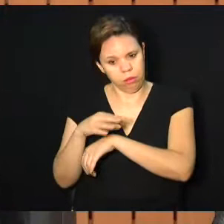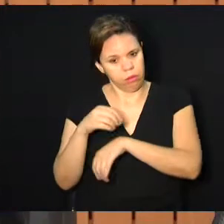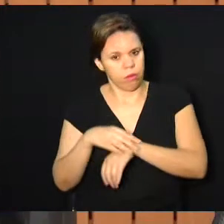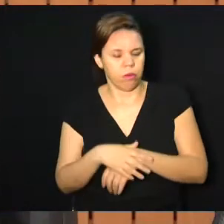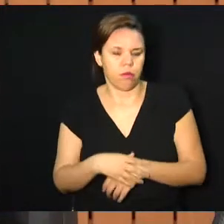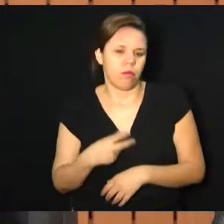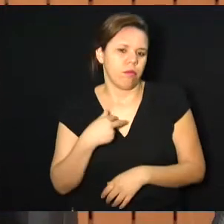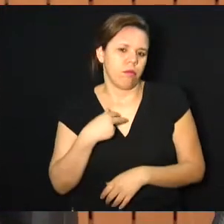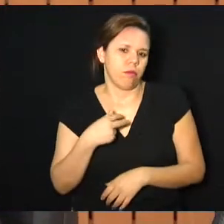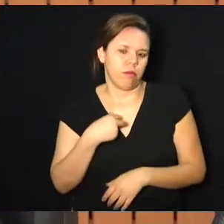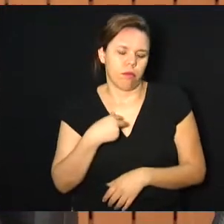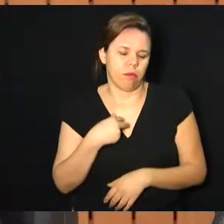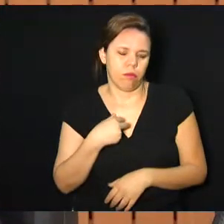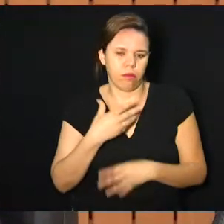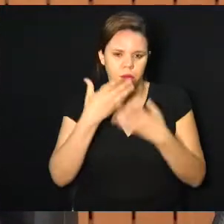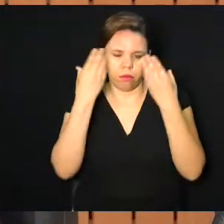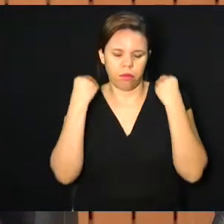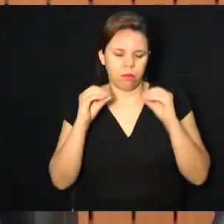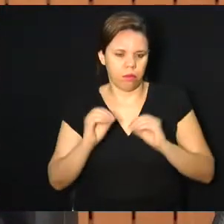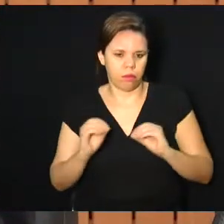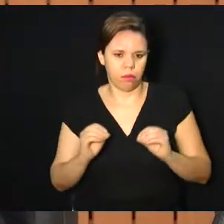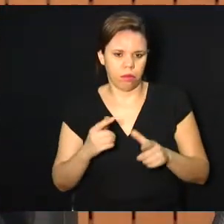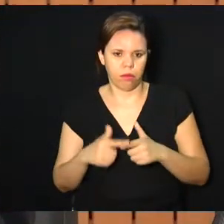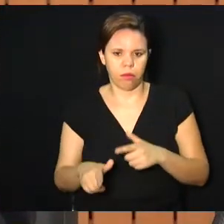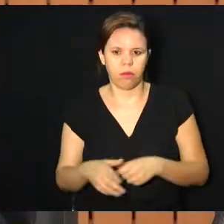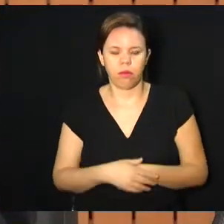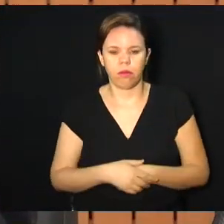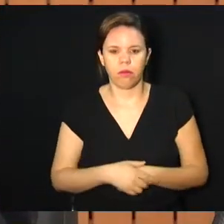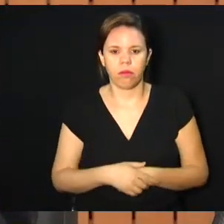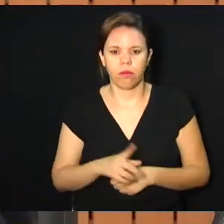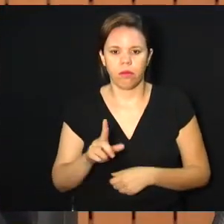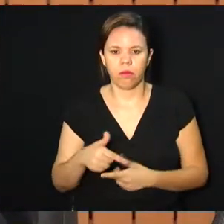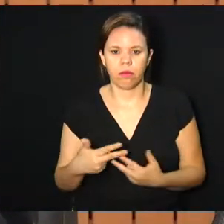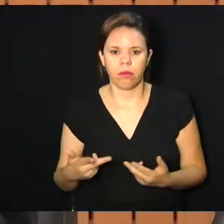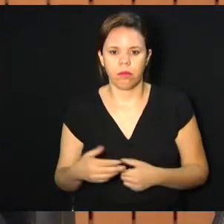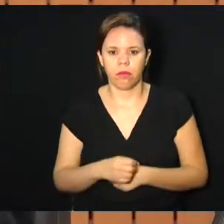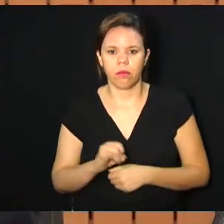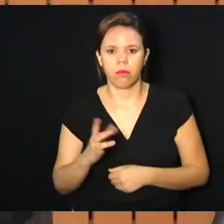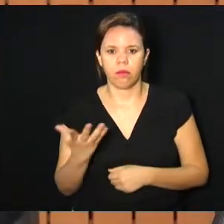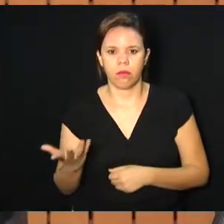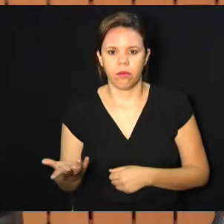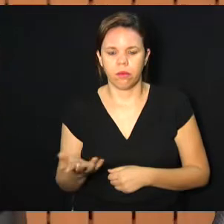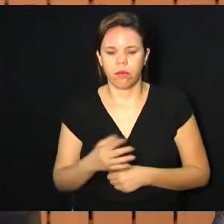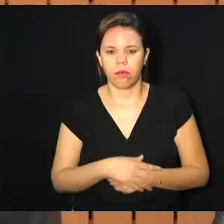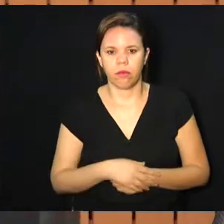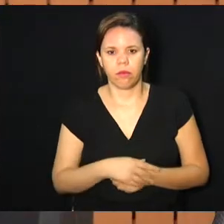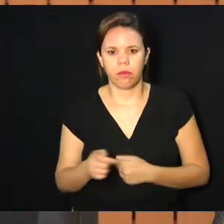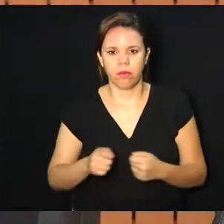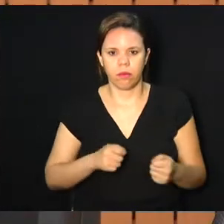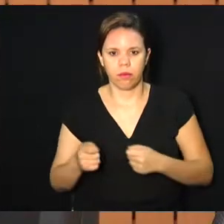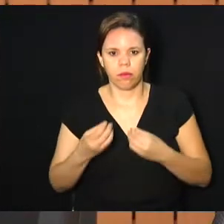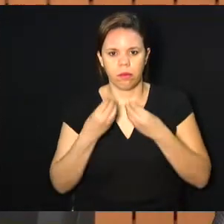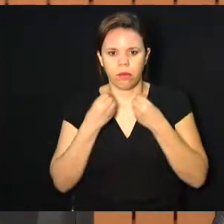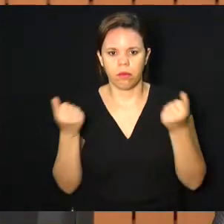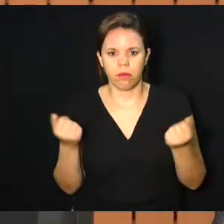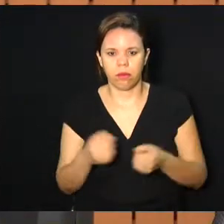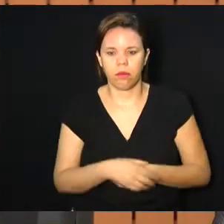não pode ser deixado de lado em hipótese alguma. Então, era mais isso, se na questão da controle de